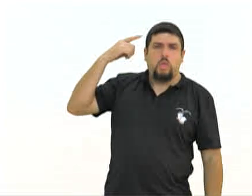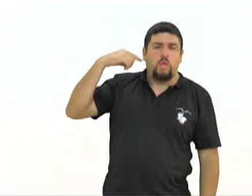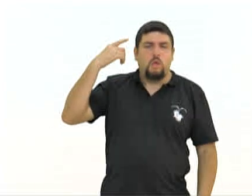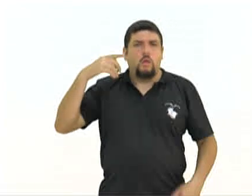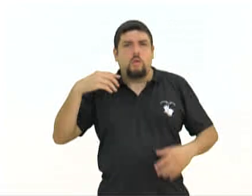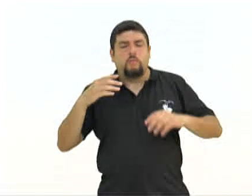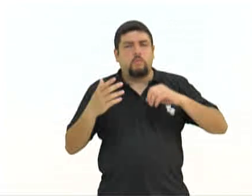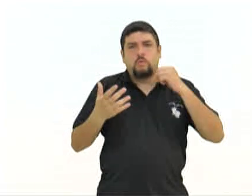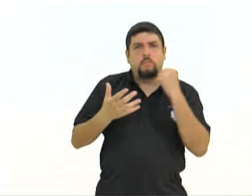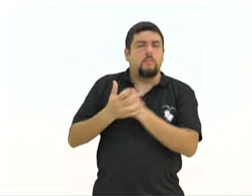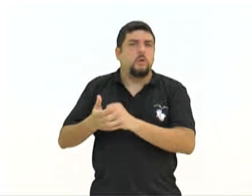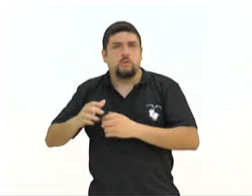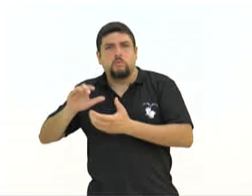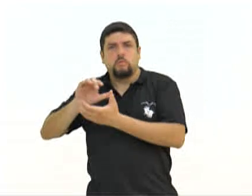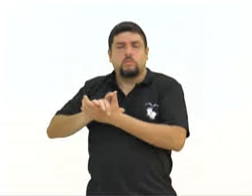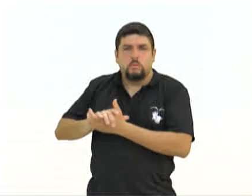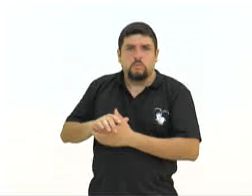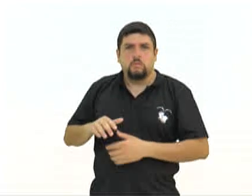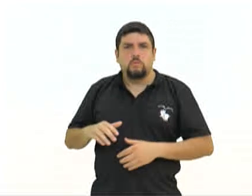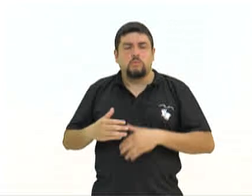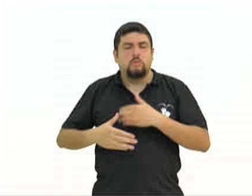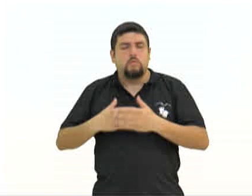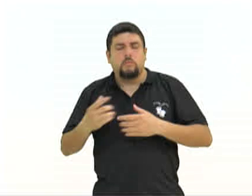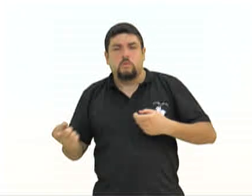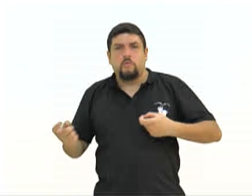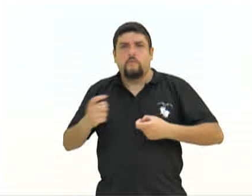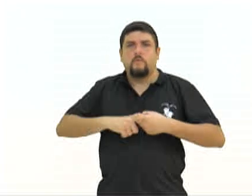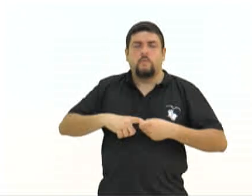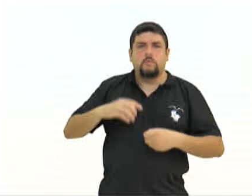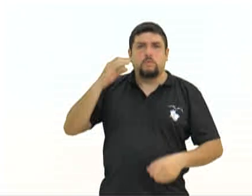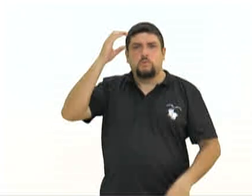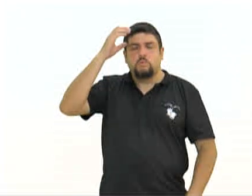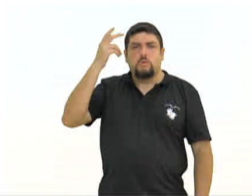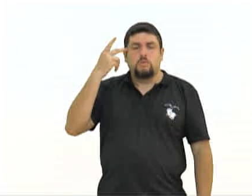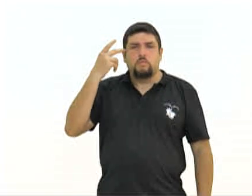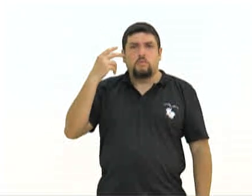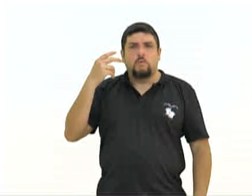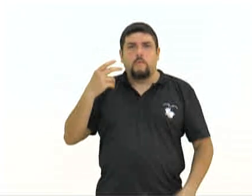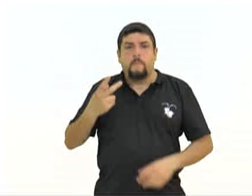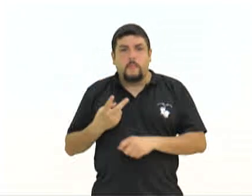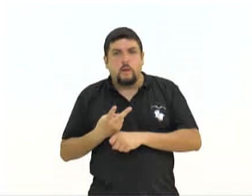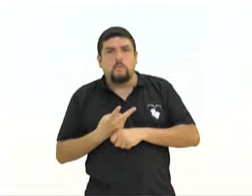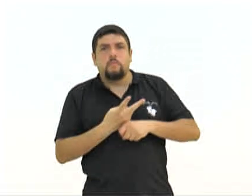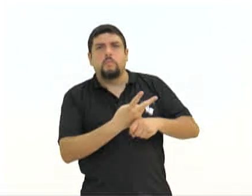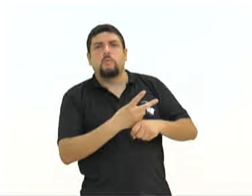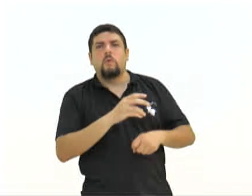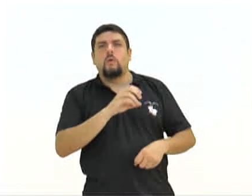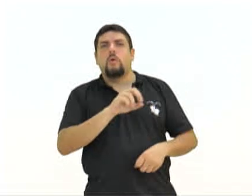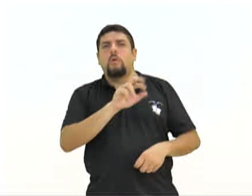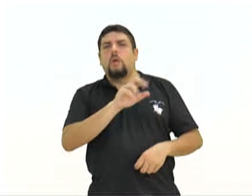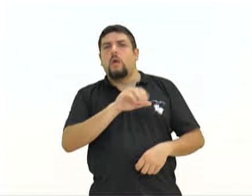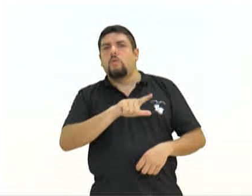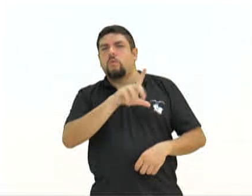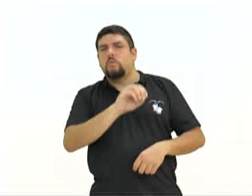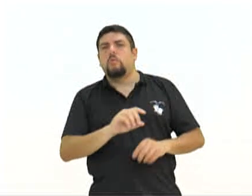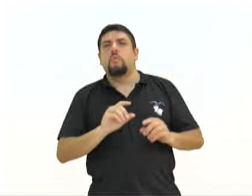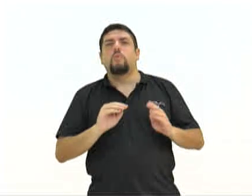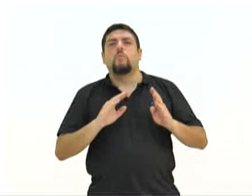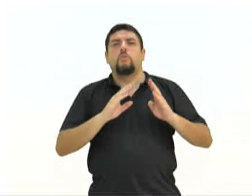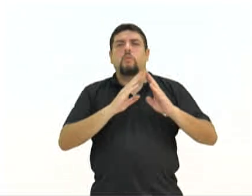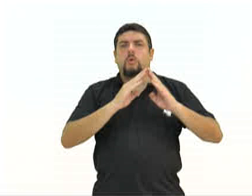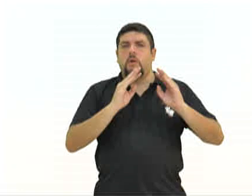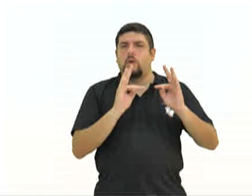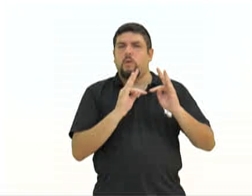filhos. Quando Hércules recuperou a razão, procurou o oráculo de Delfos, o mais famoso templo de consulta